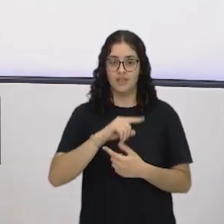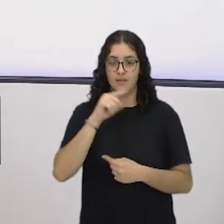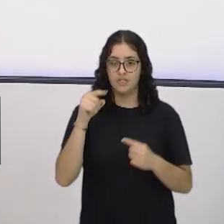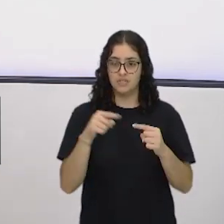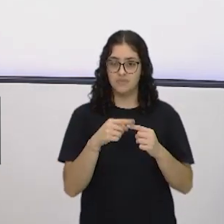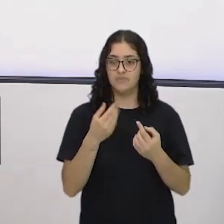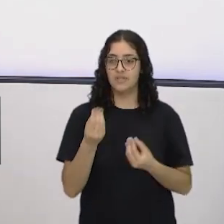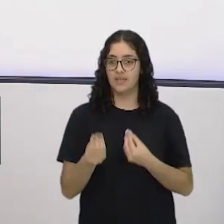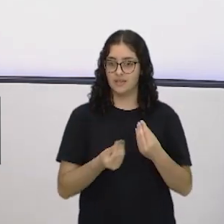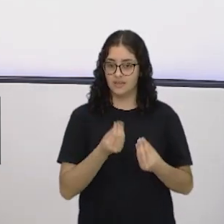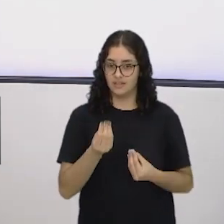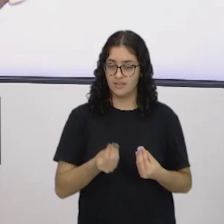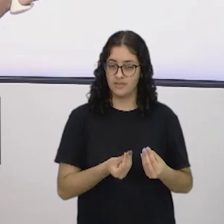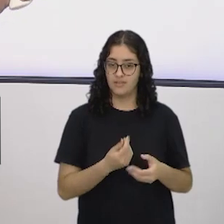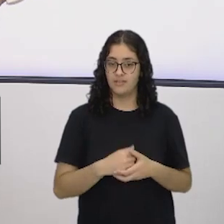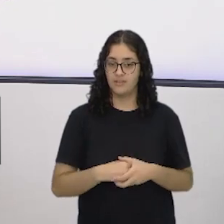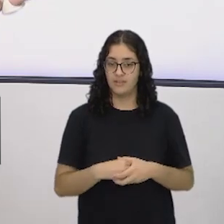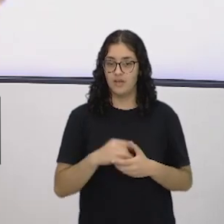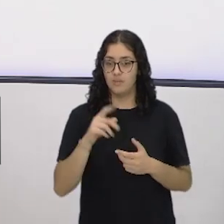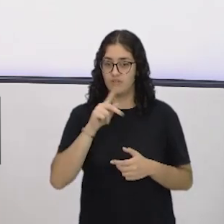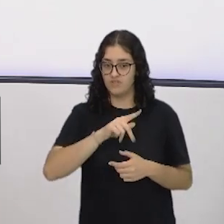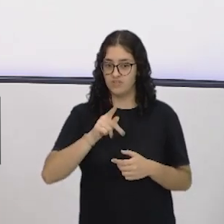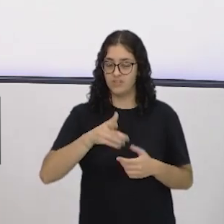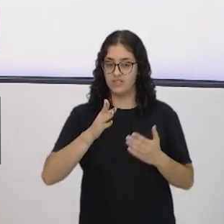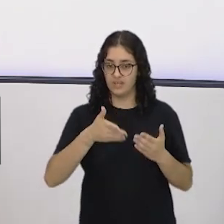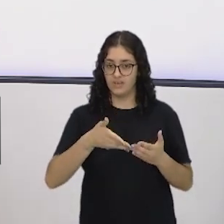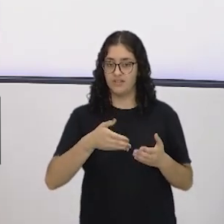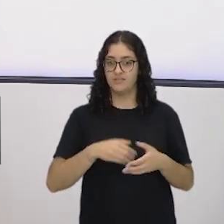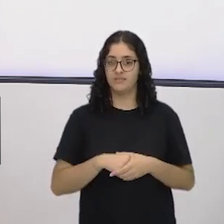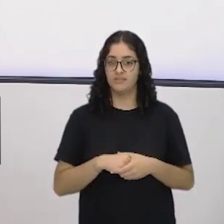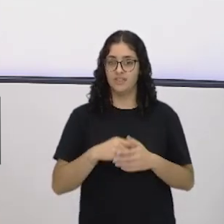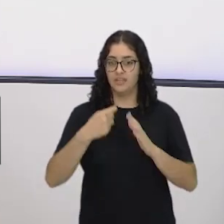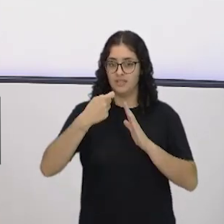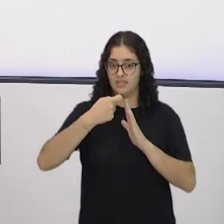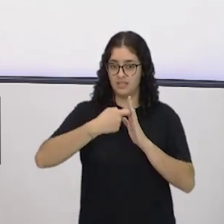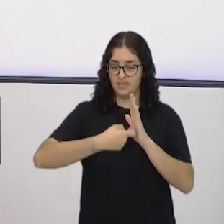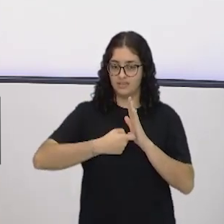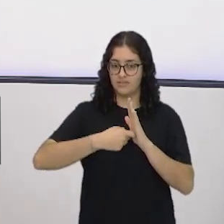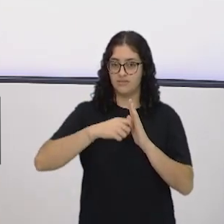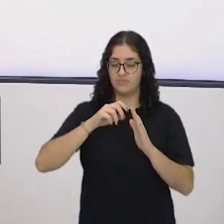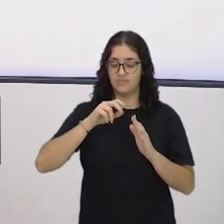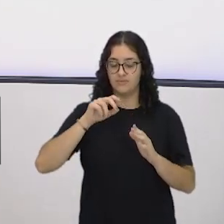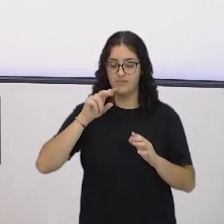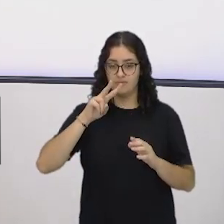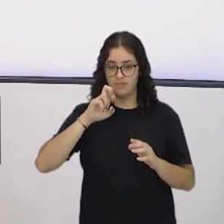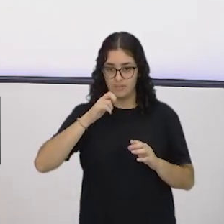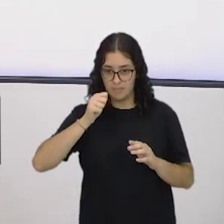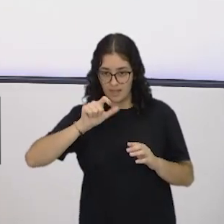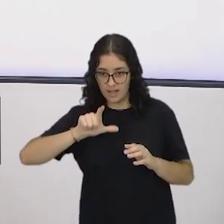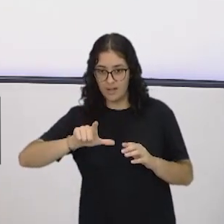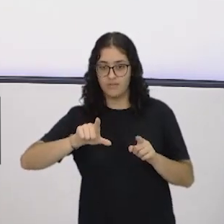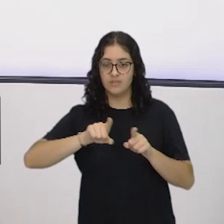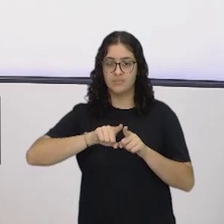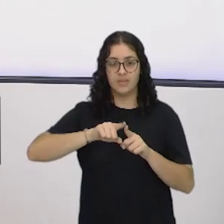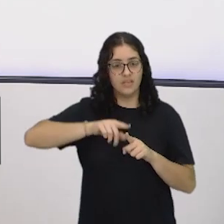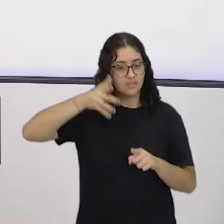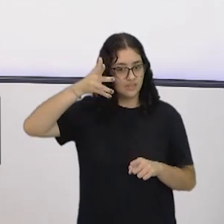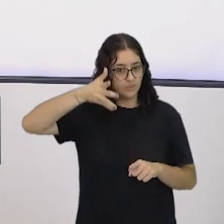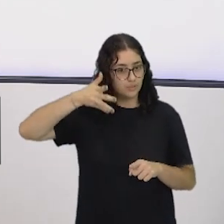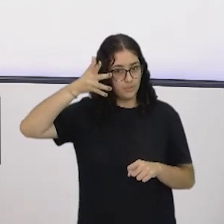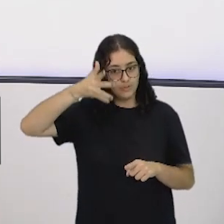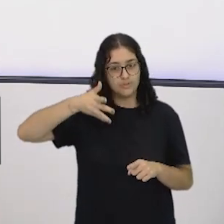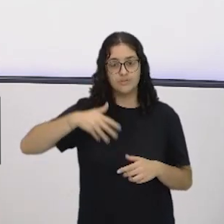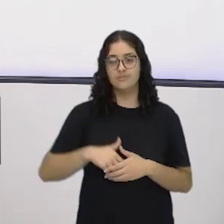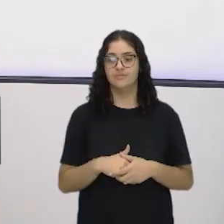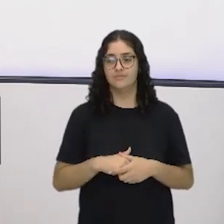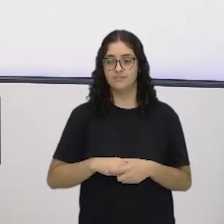então, transformar, aqui que o professor João colocou, textos verbais, discursivos, em esquemáticos e vice-versa. Então, olha